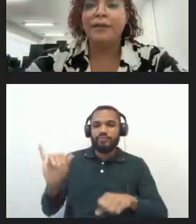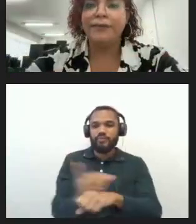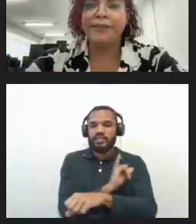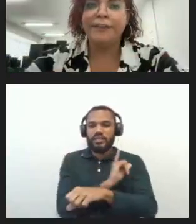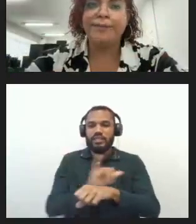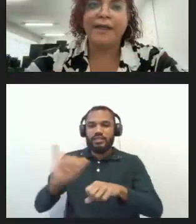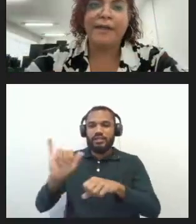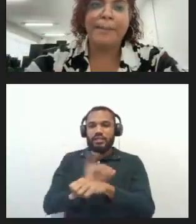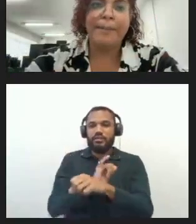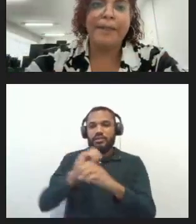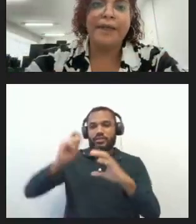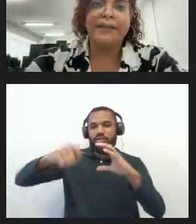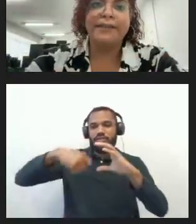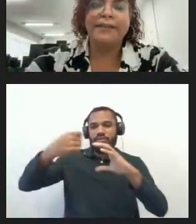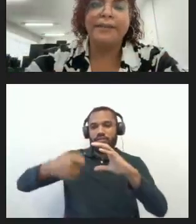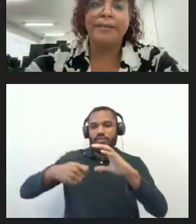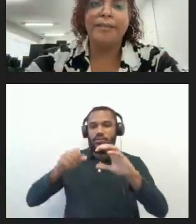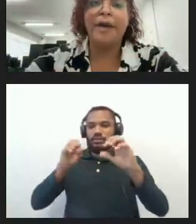estratégica um vídeo para